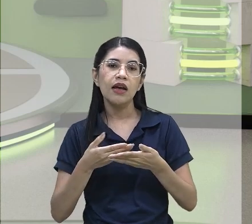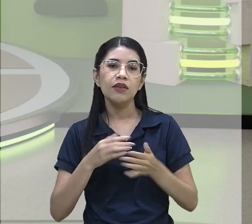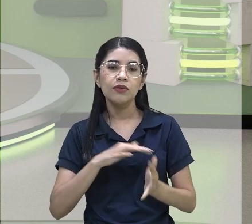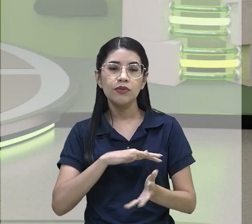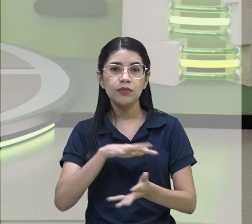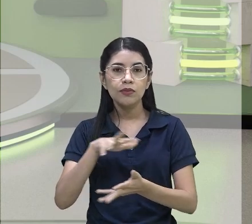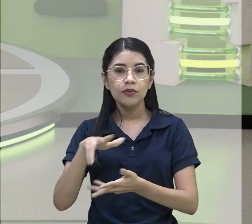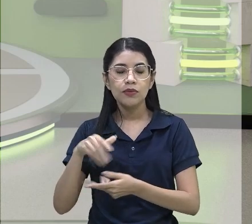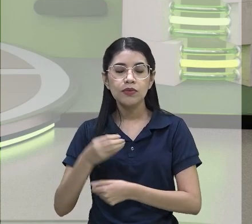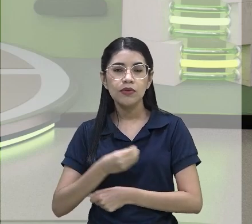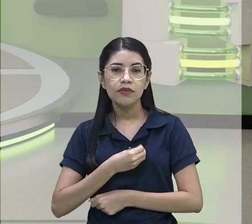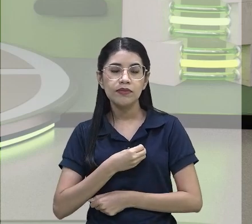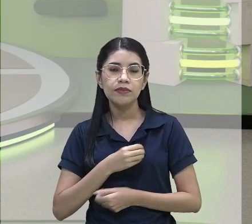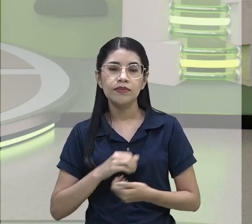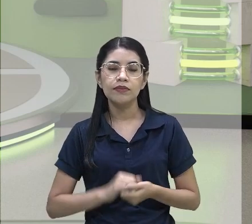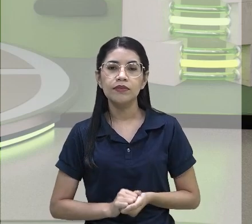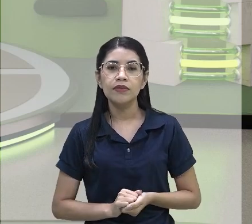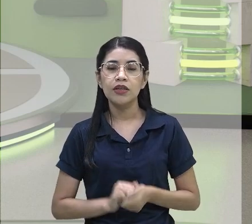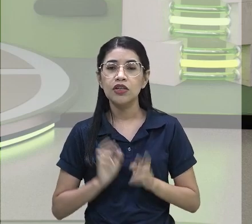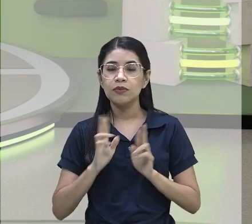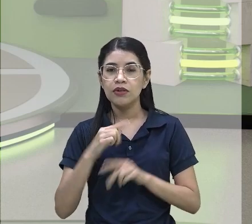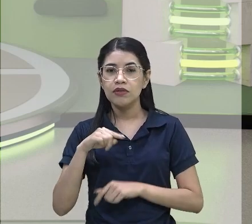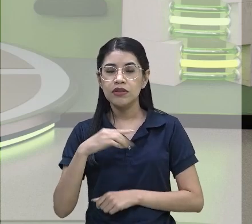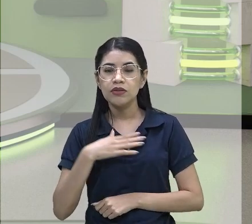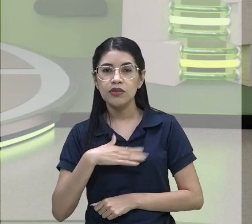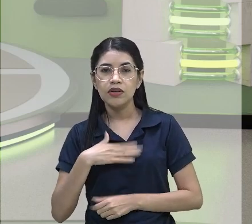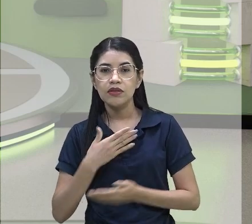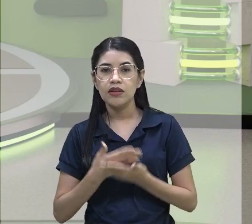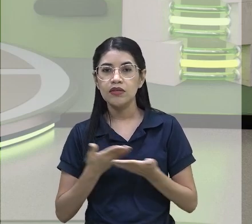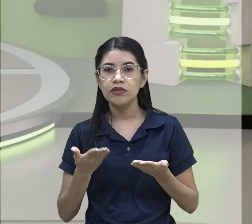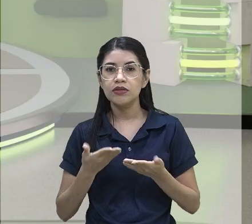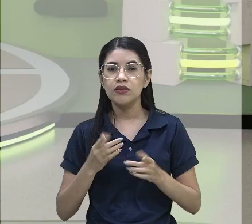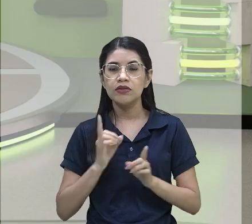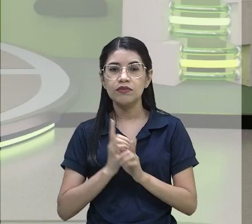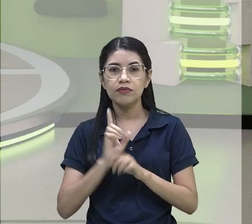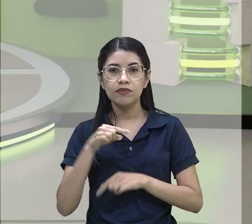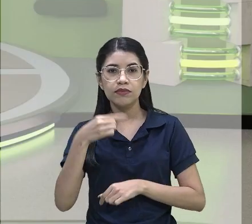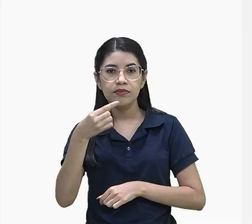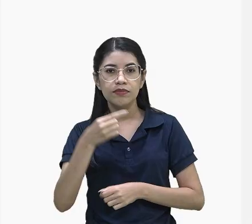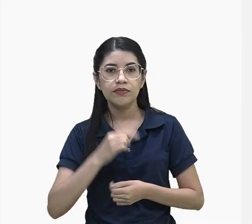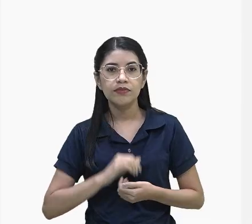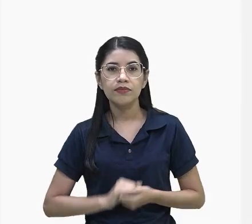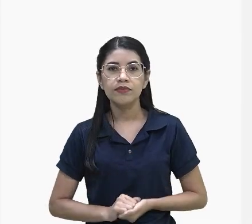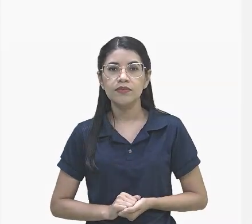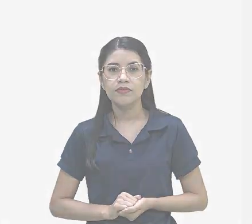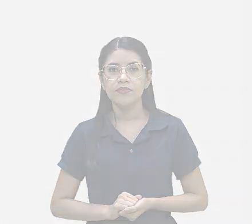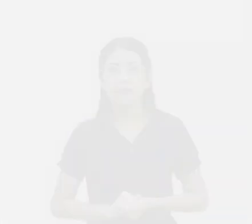mundo, né, com o mundo. Eu espero que vocês tenham gostado e até a próxima aula.